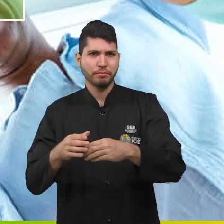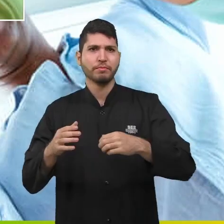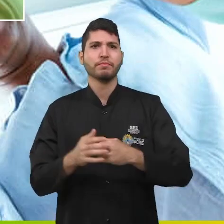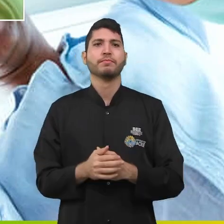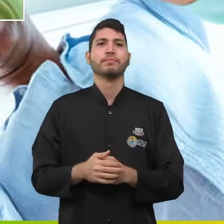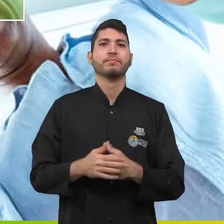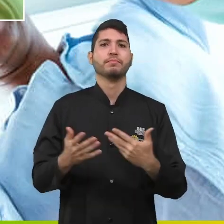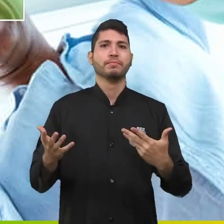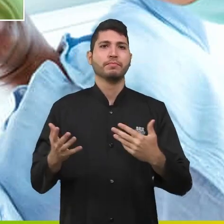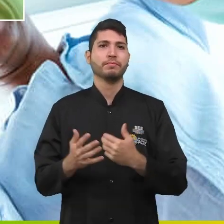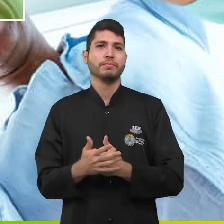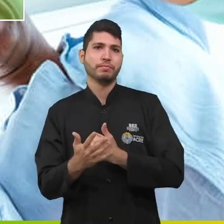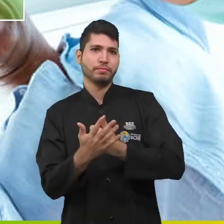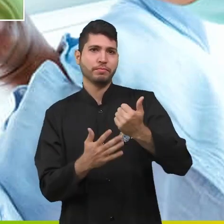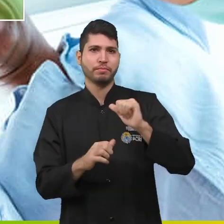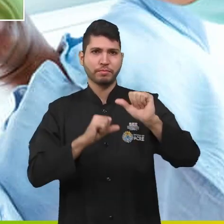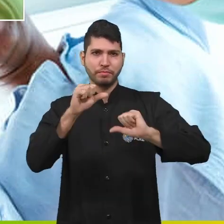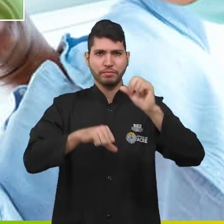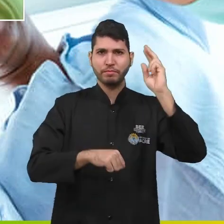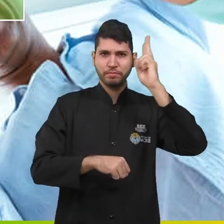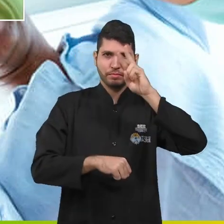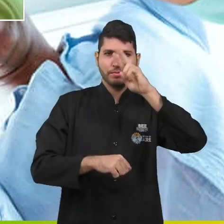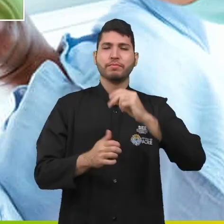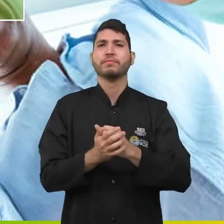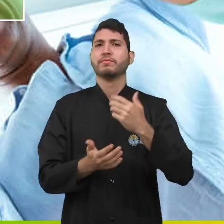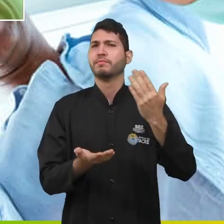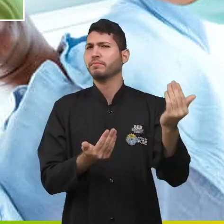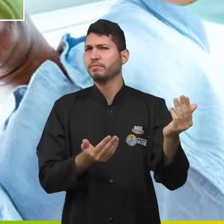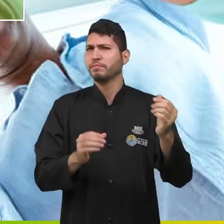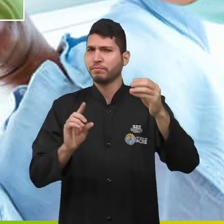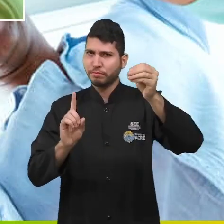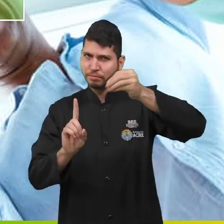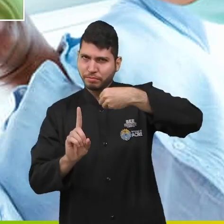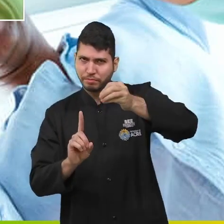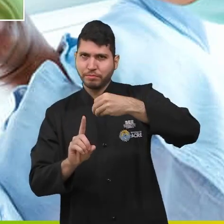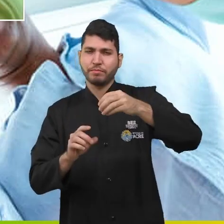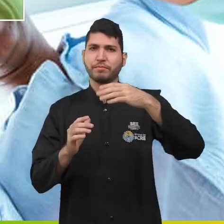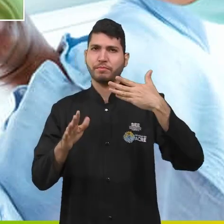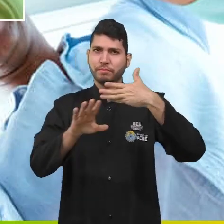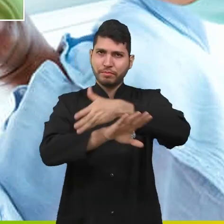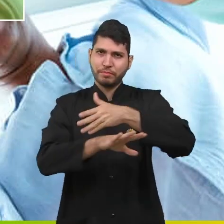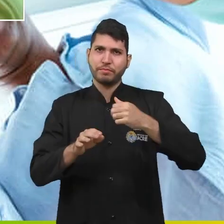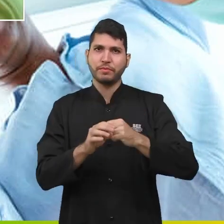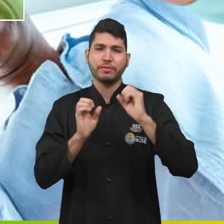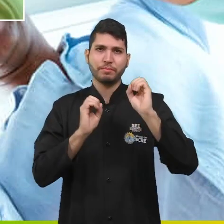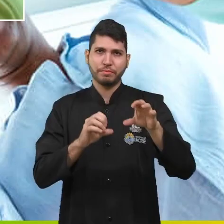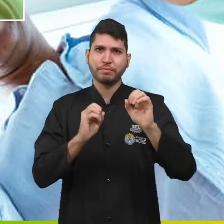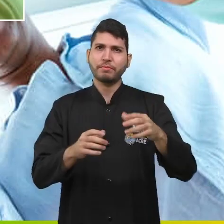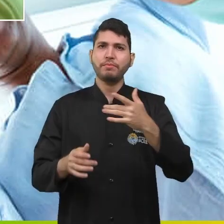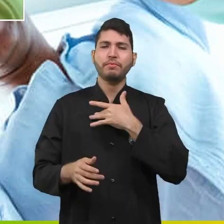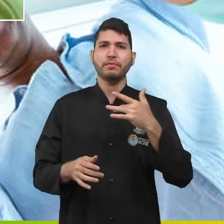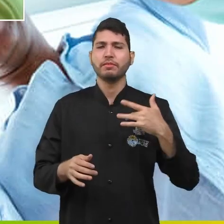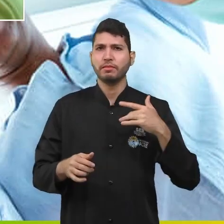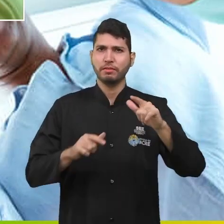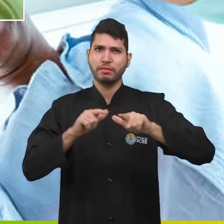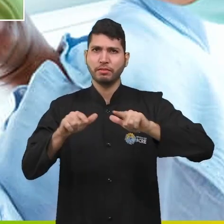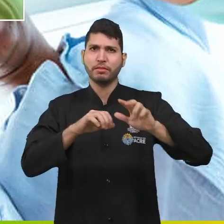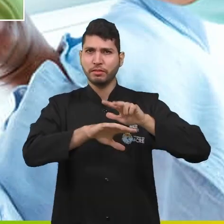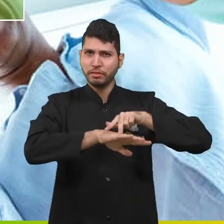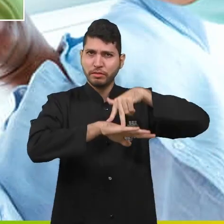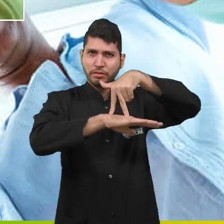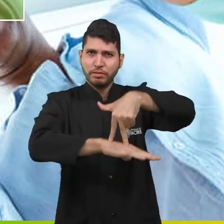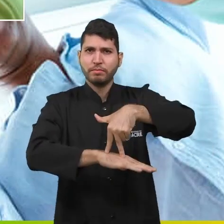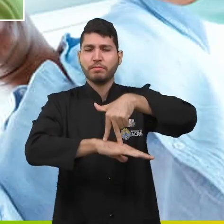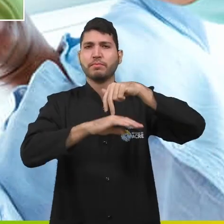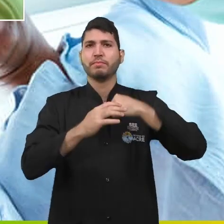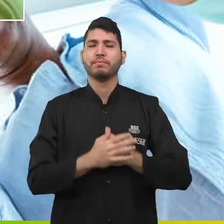histórias. Jovens em situação de vulnerabilidade têm acesso à educação, saúde, trabalho e protagonismo, o que sem